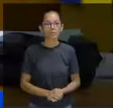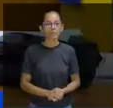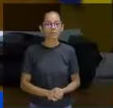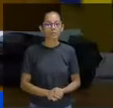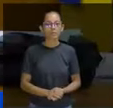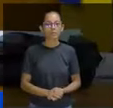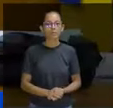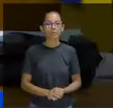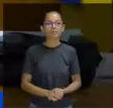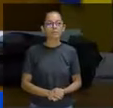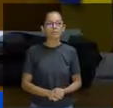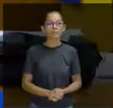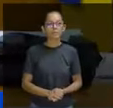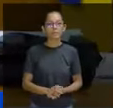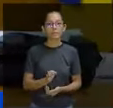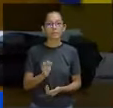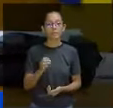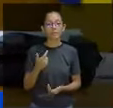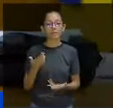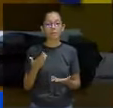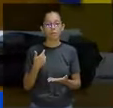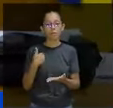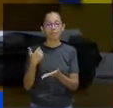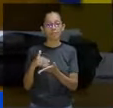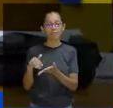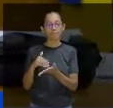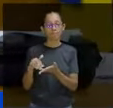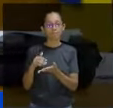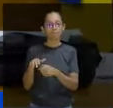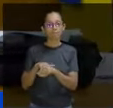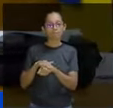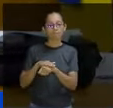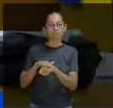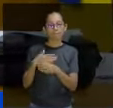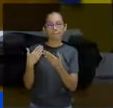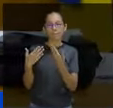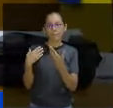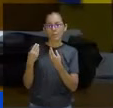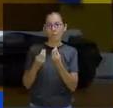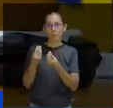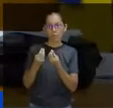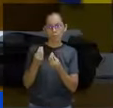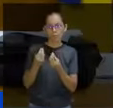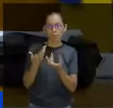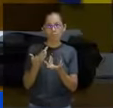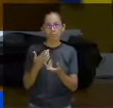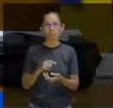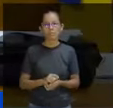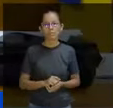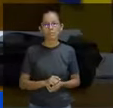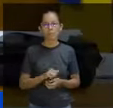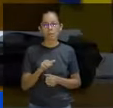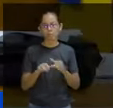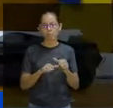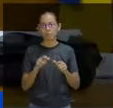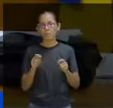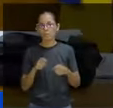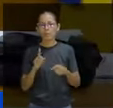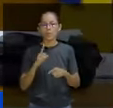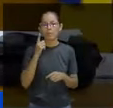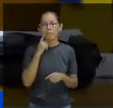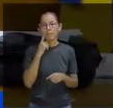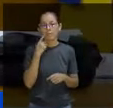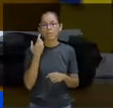com a secretaria como é que eu faço. Foco em Só desembargador João para Lage. retificar, como o Paulo disse, o edital e dizer que deve